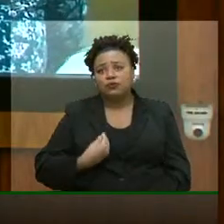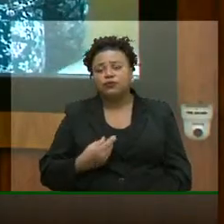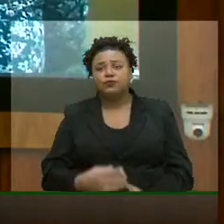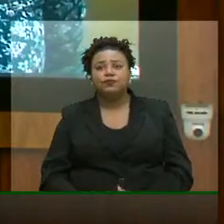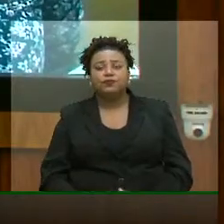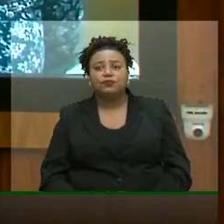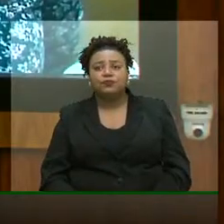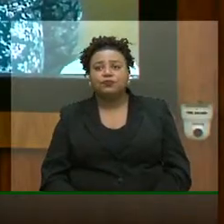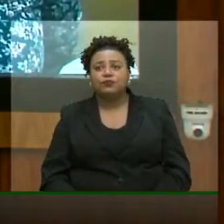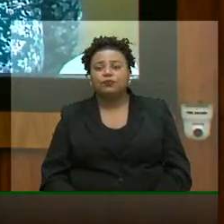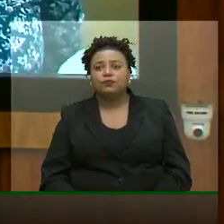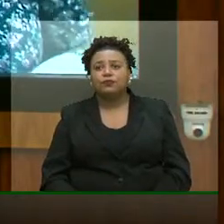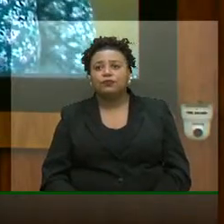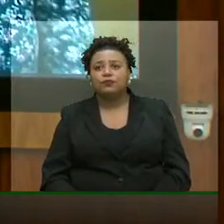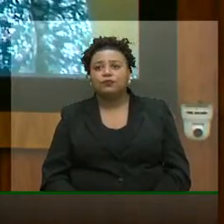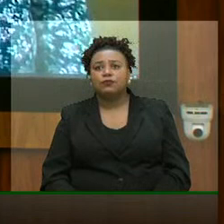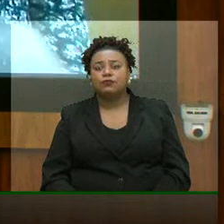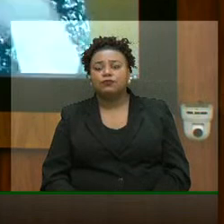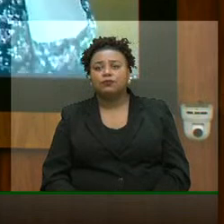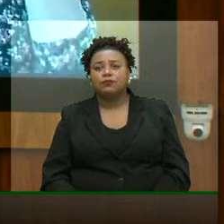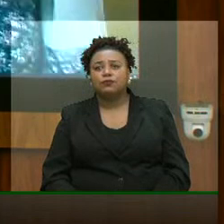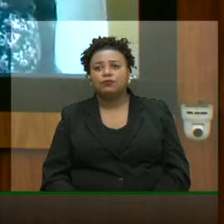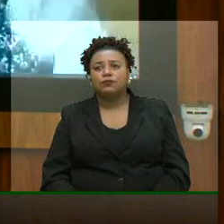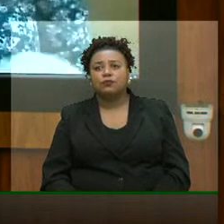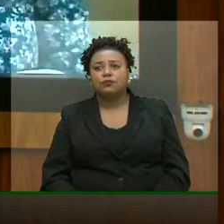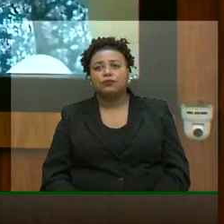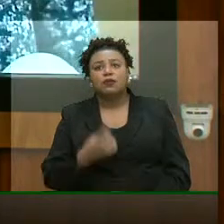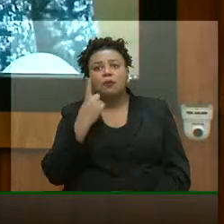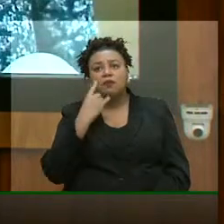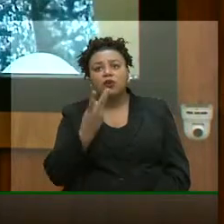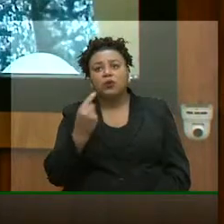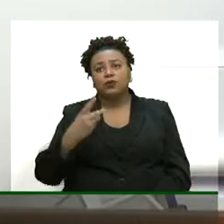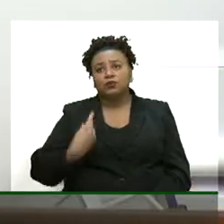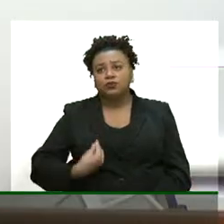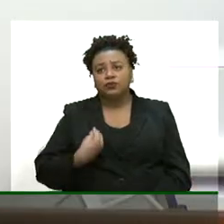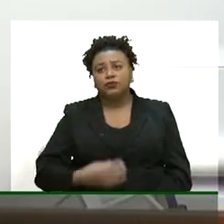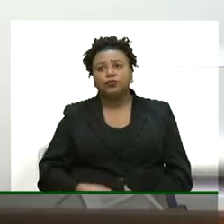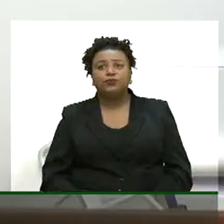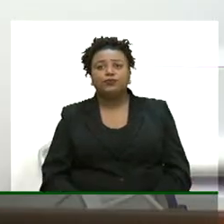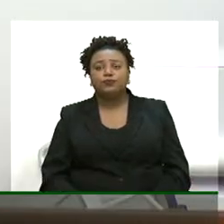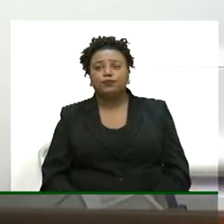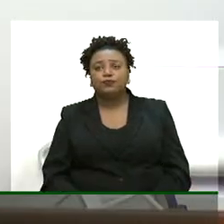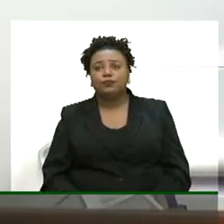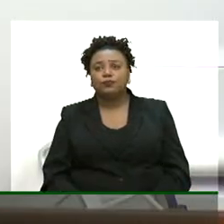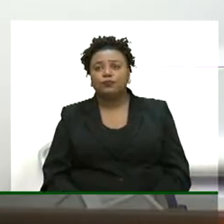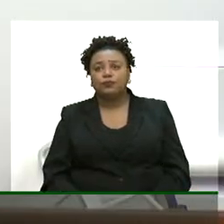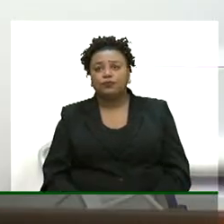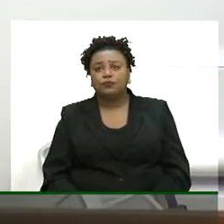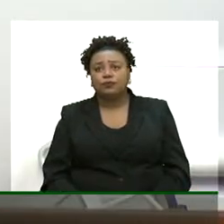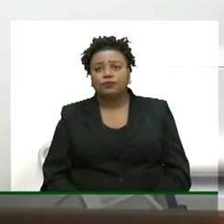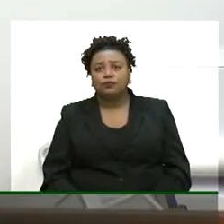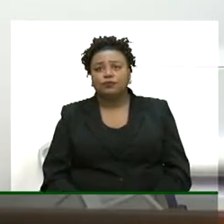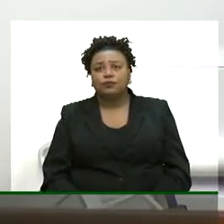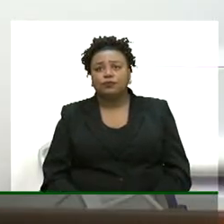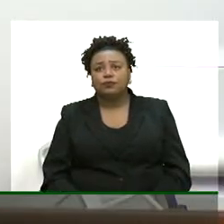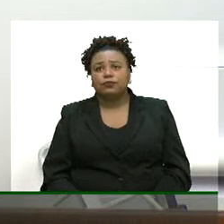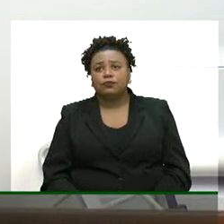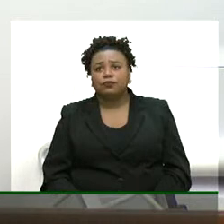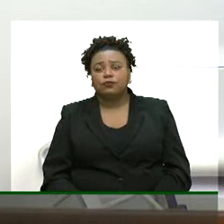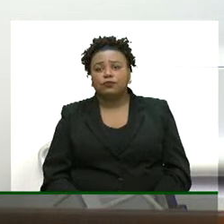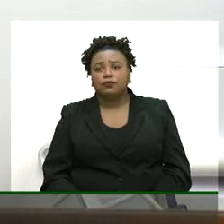deputada Franciane Baier, vamos então fazer verificação de quórum. Vamos lá, verificação de